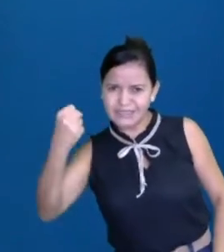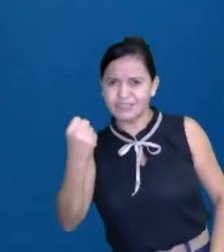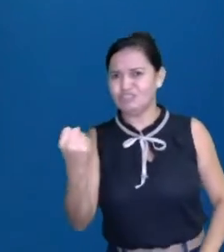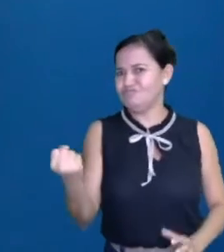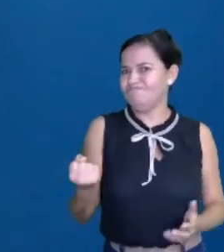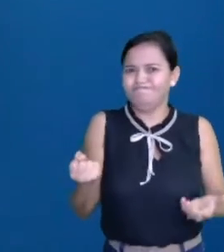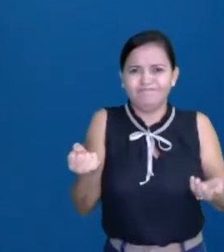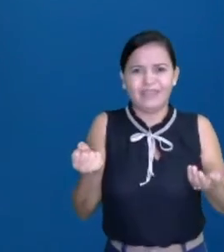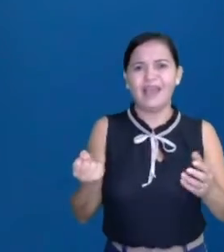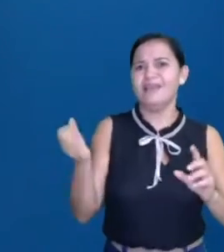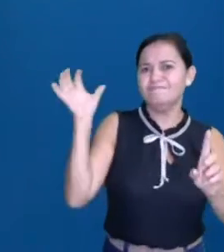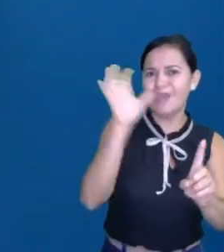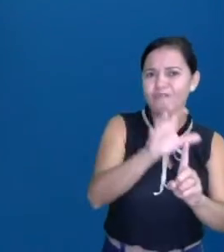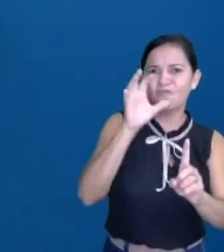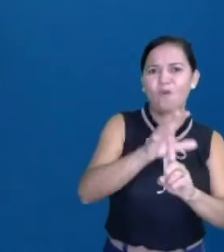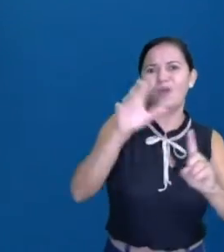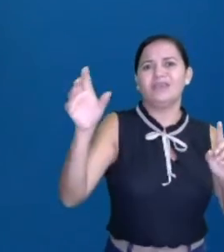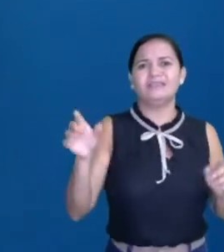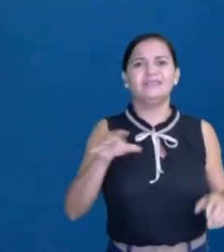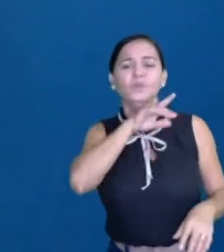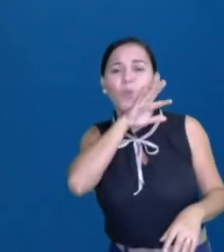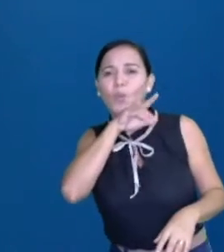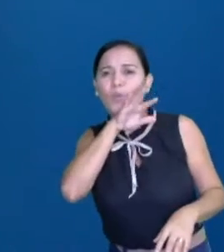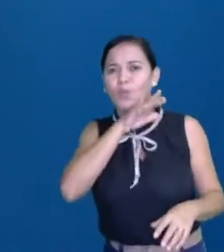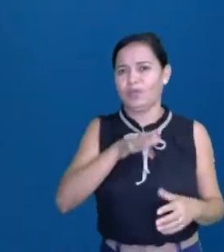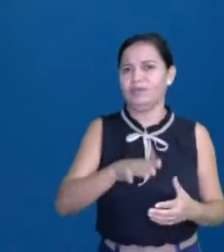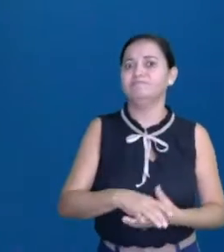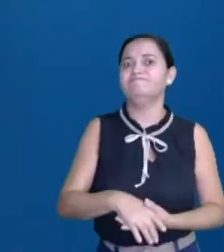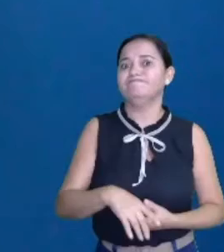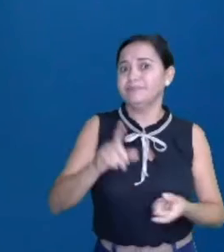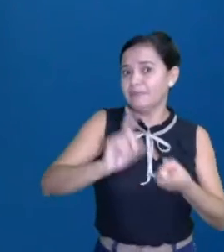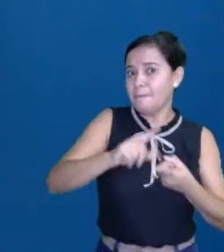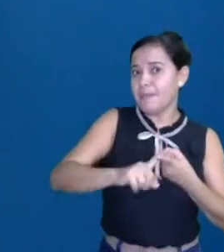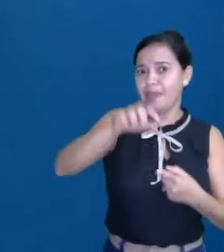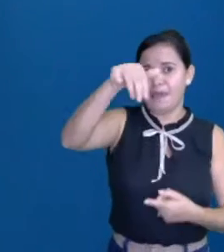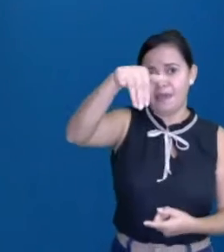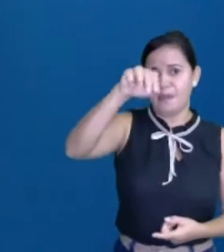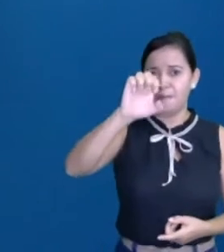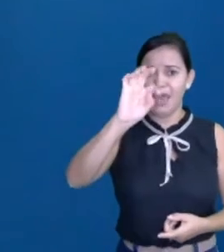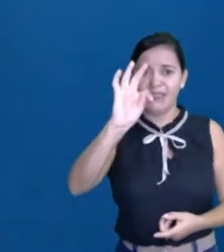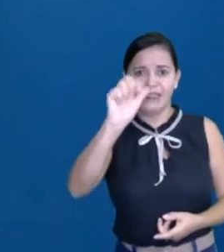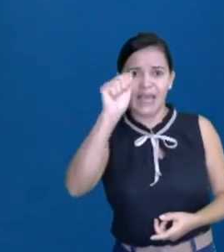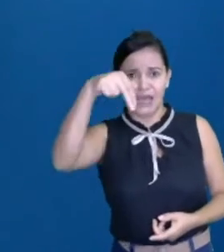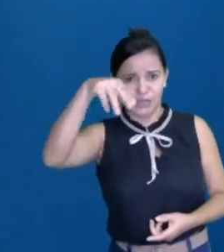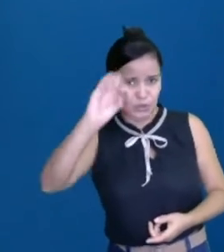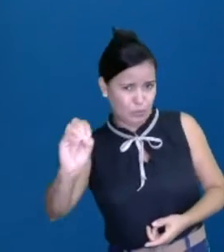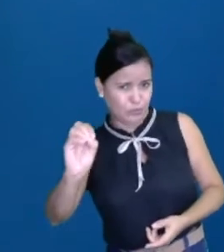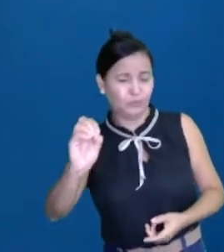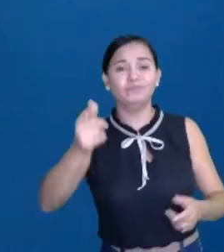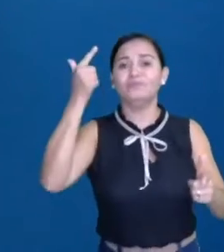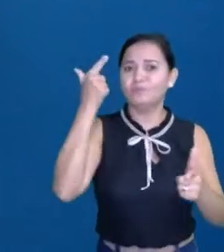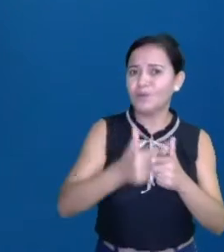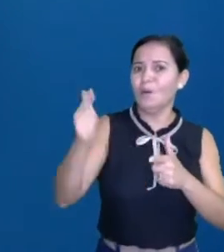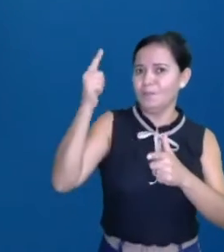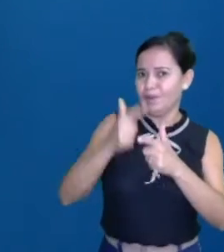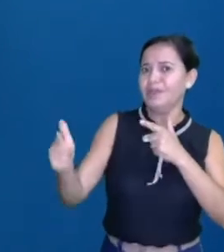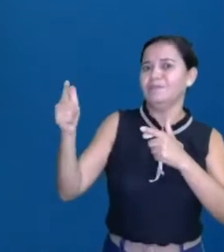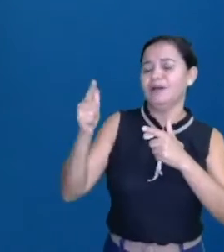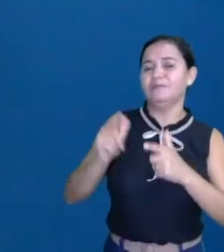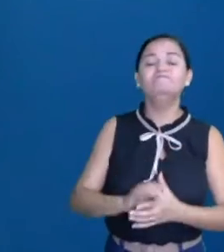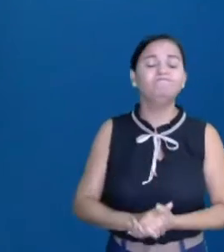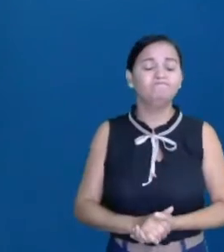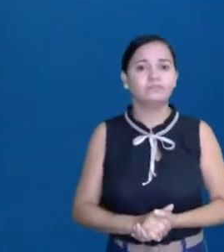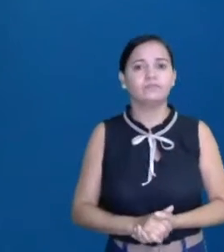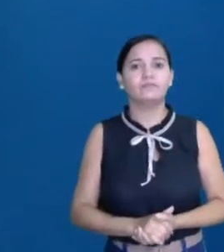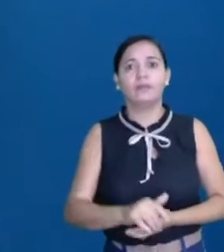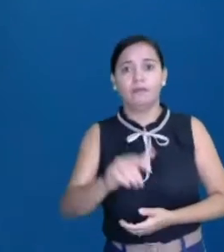chamar a atenção, que é o metano, tá? Também é um gás estufa, mas majoritariamente que tem um grande protagonismo